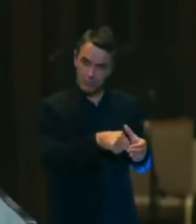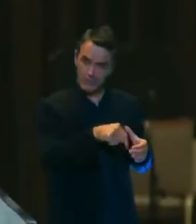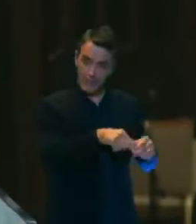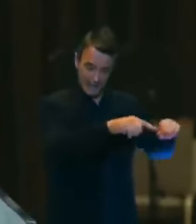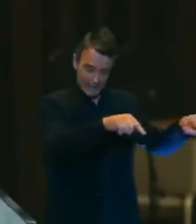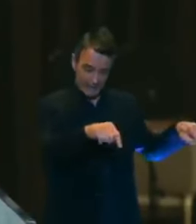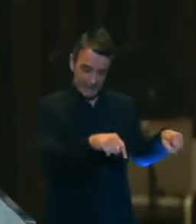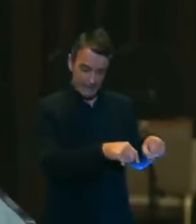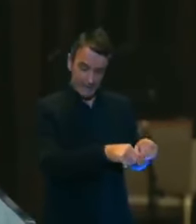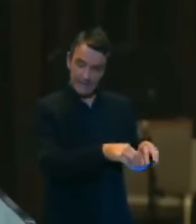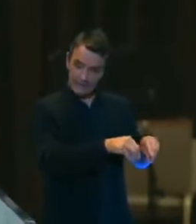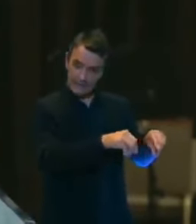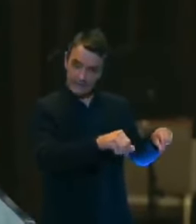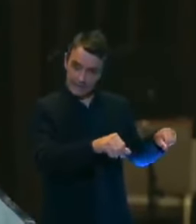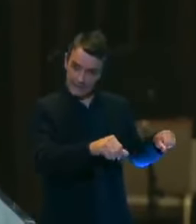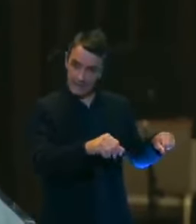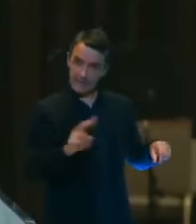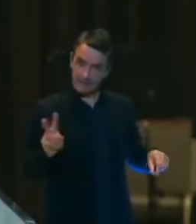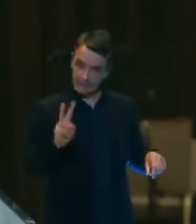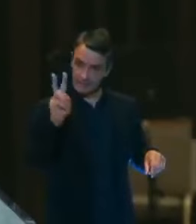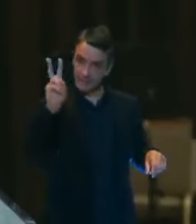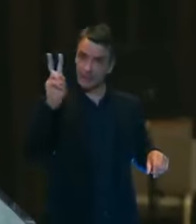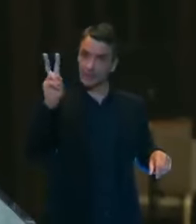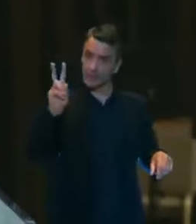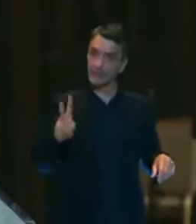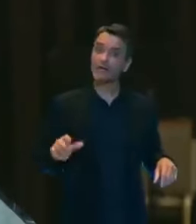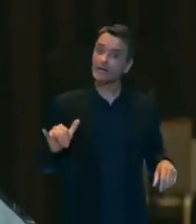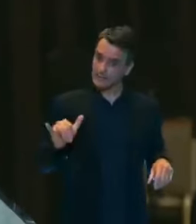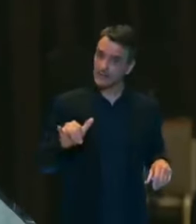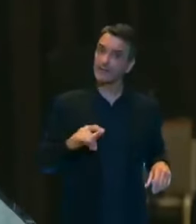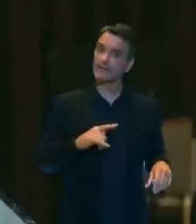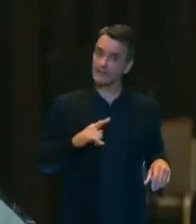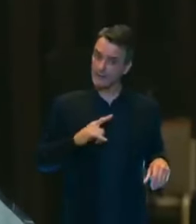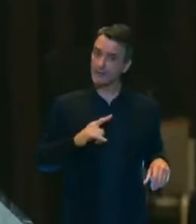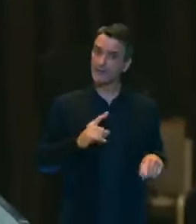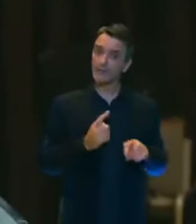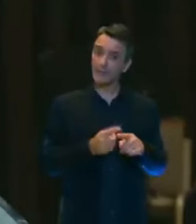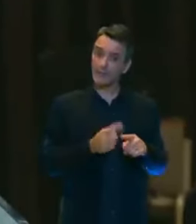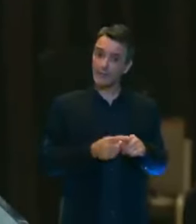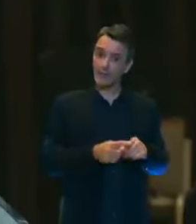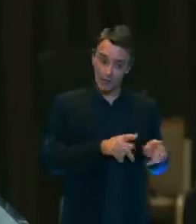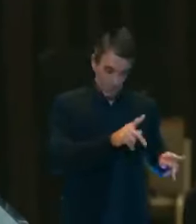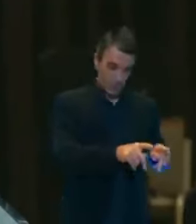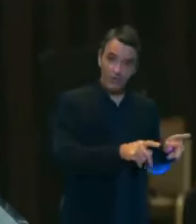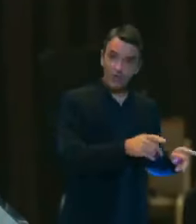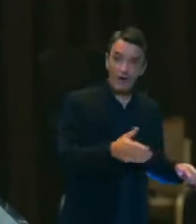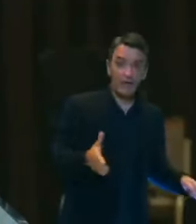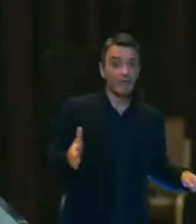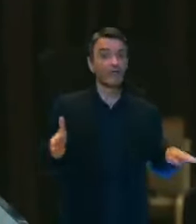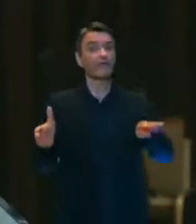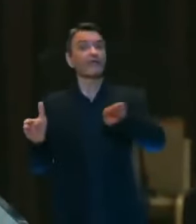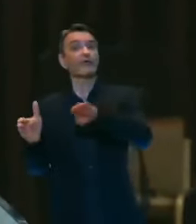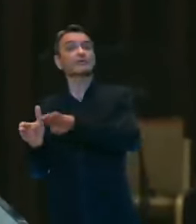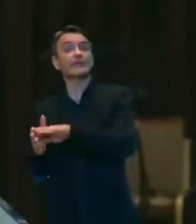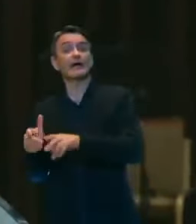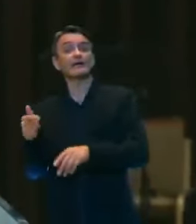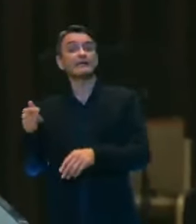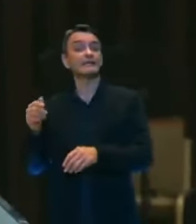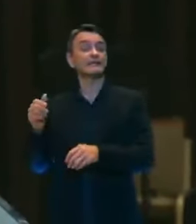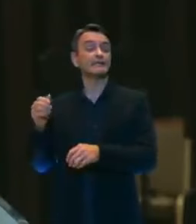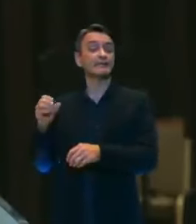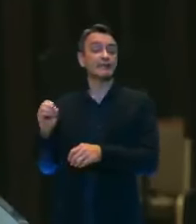terão valor de novo. O meu povo vai voltar para casa. Em 70 anos eles